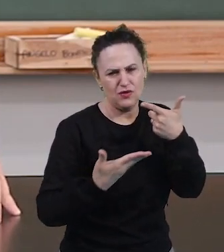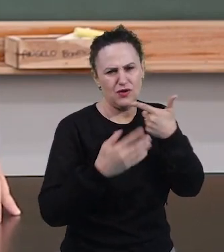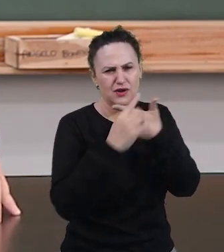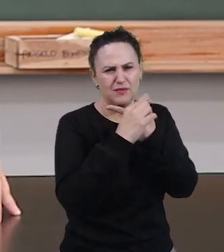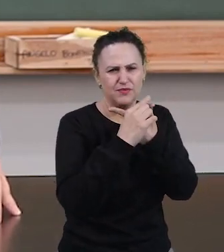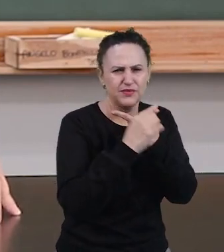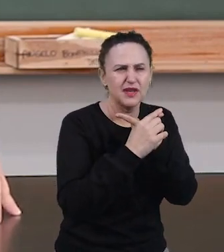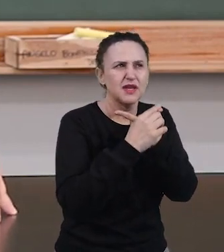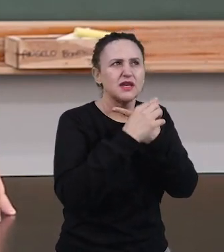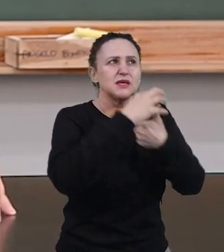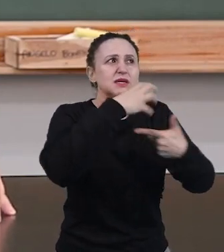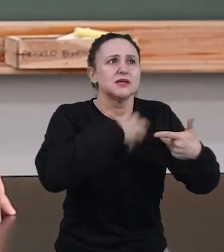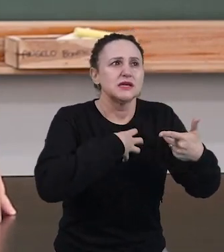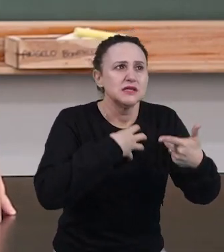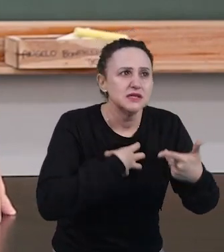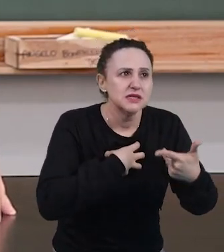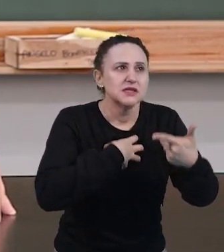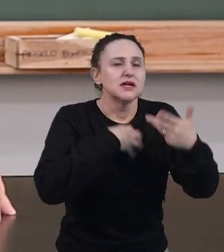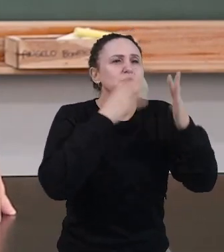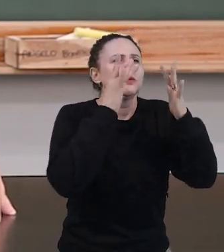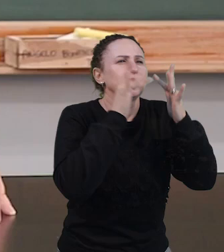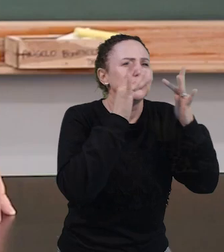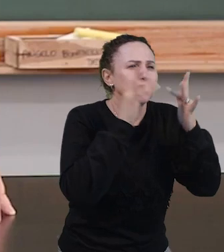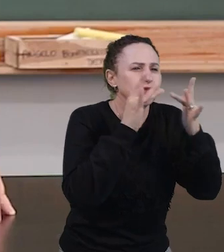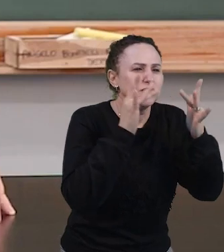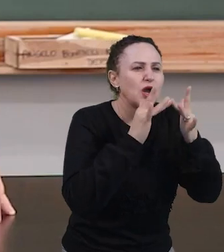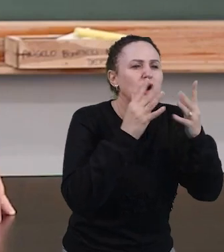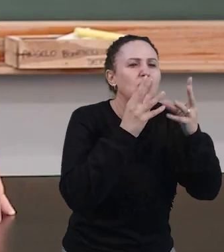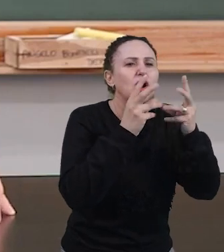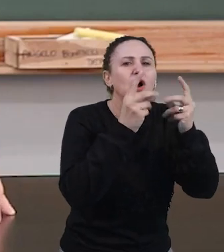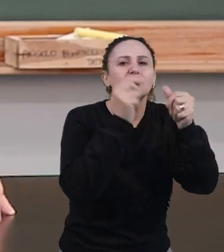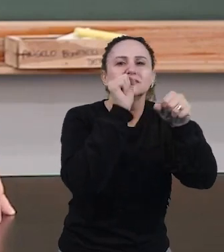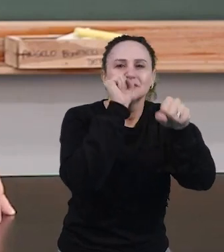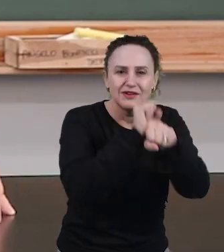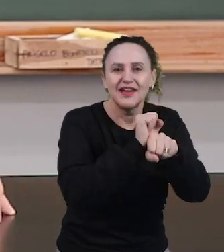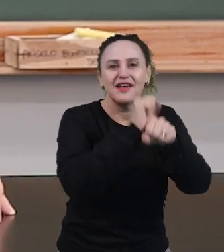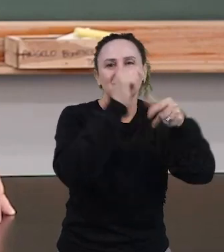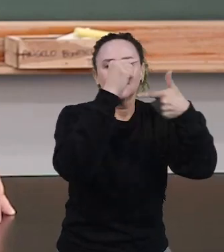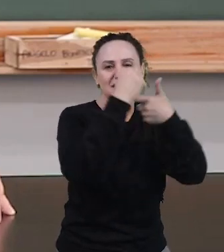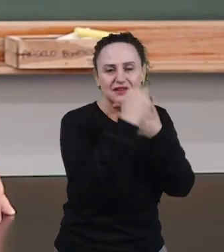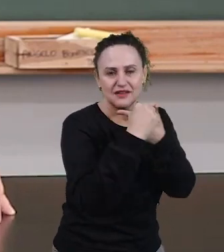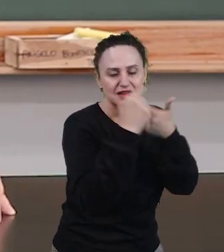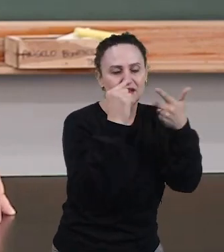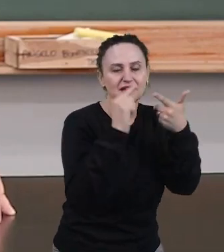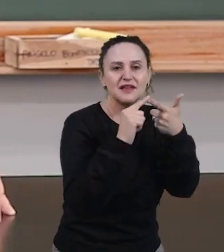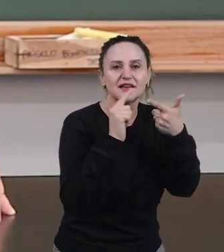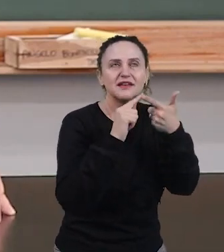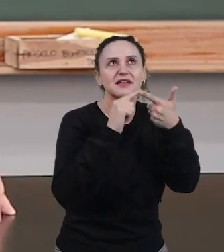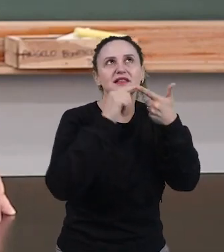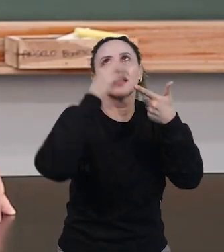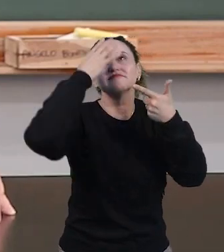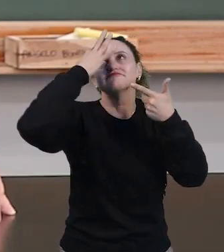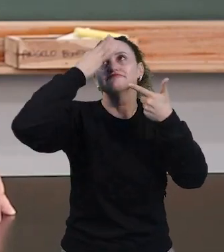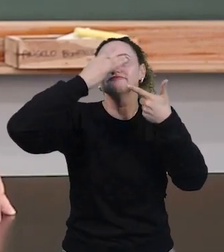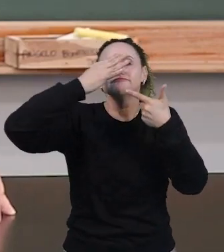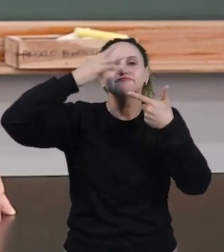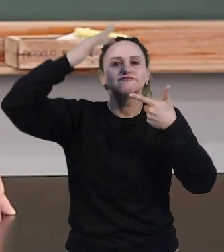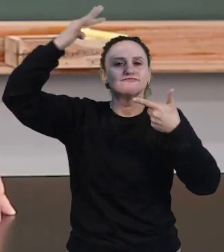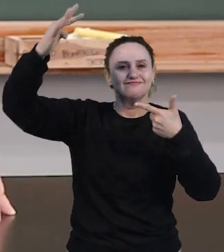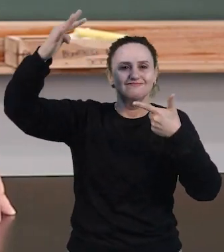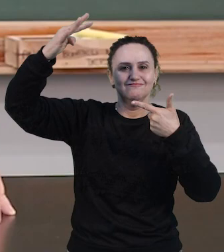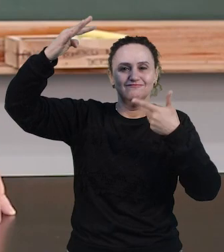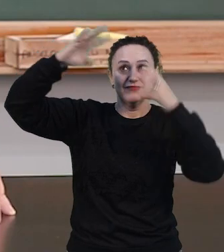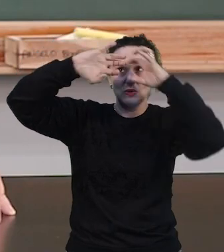de sensação, de toque, de manipulação, para algo que está interiorizado